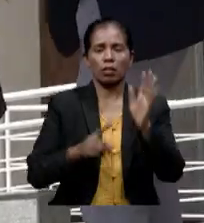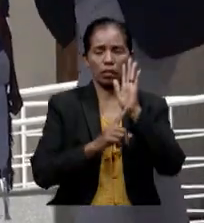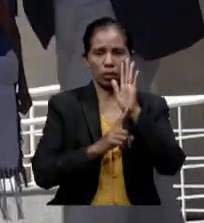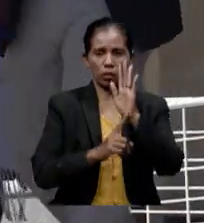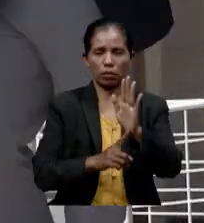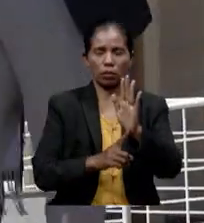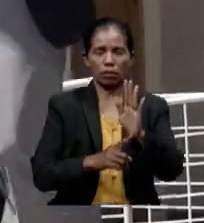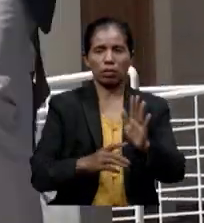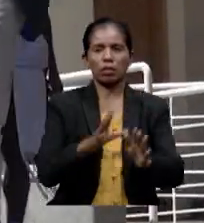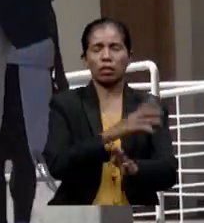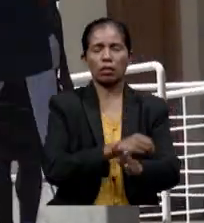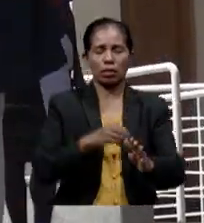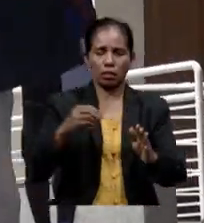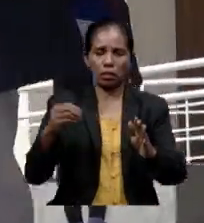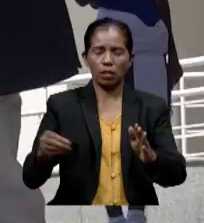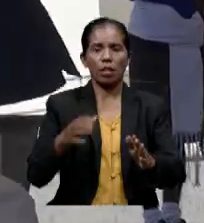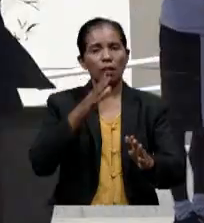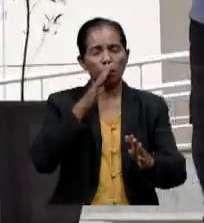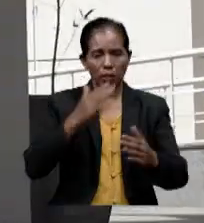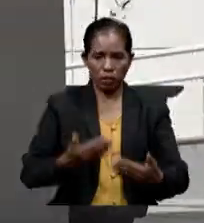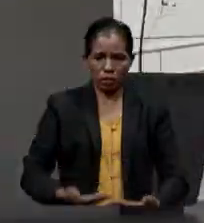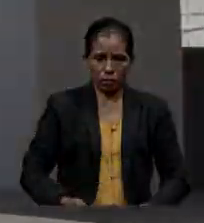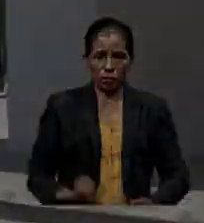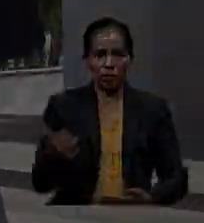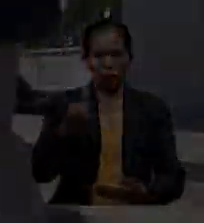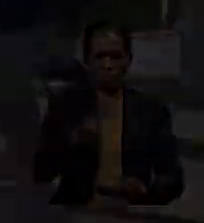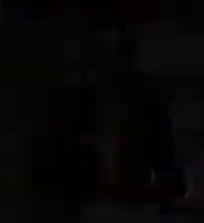neonatal ba inan isin rua sira. Celina Lopez, Agustino da Costa, Yemen.